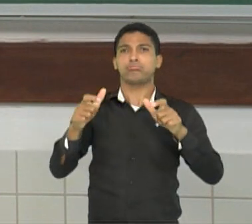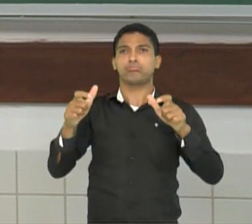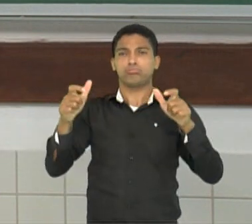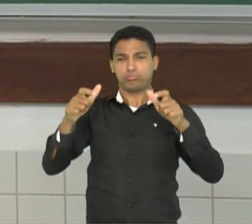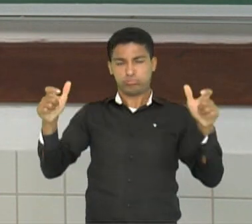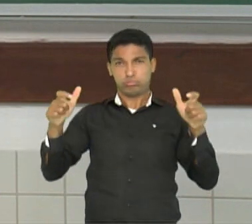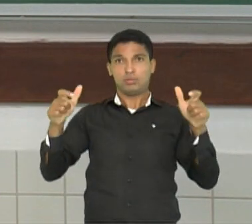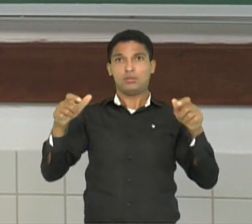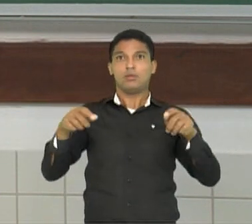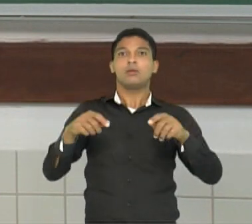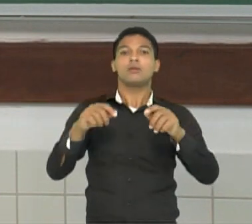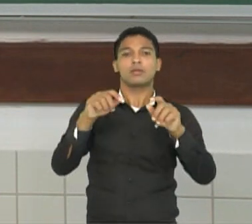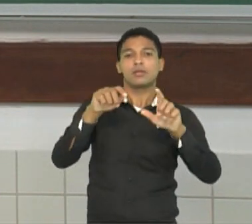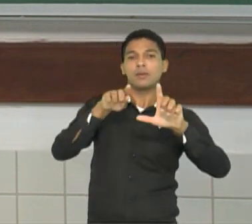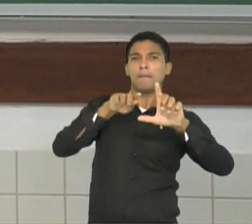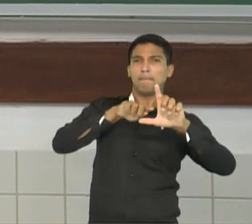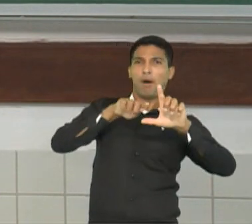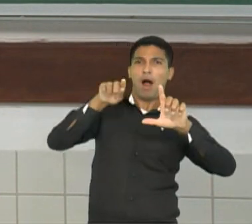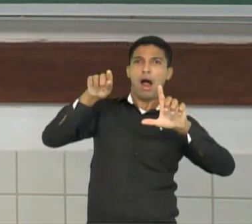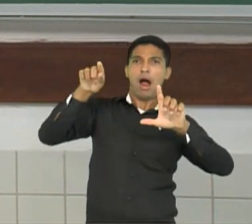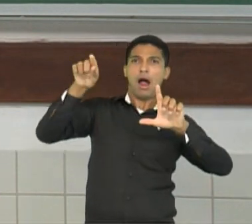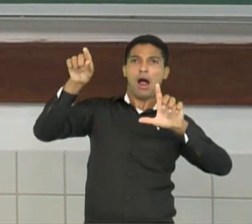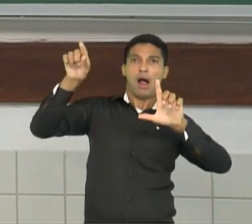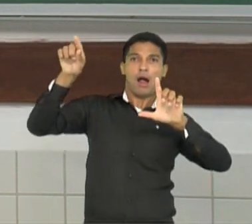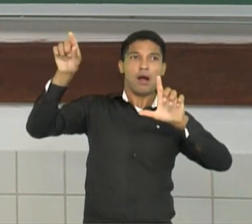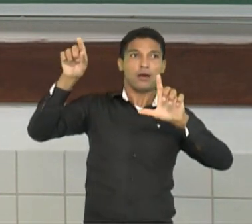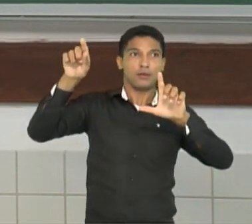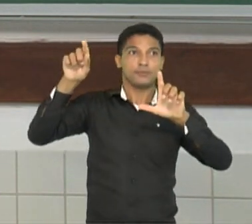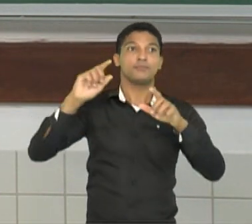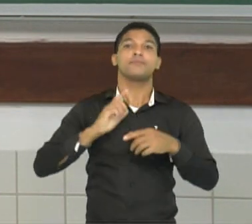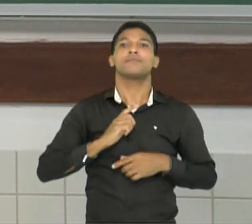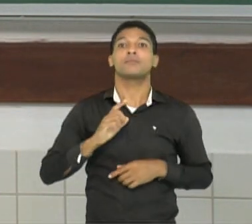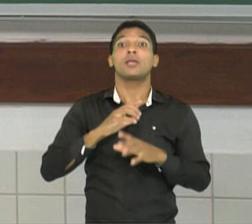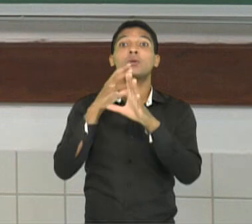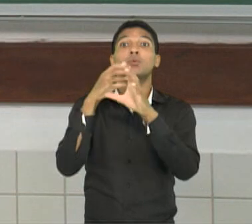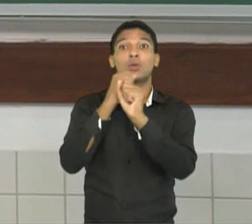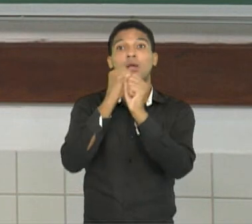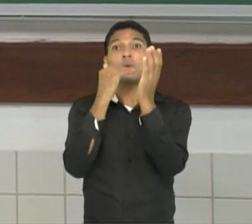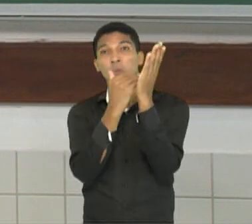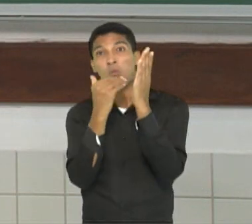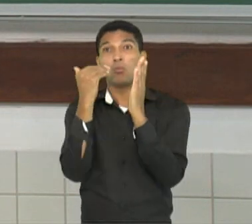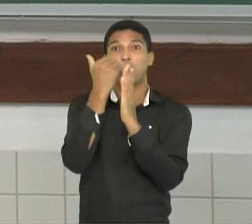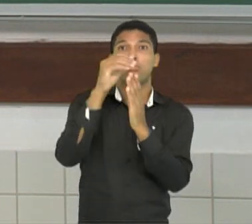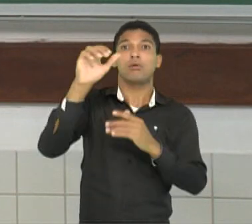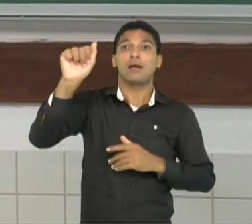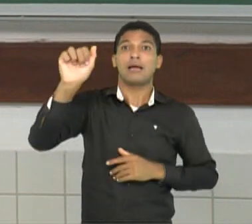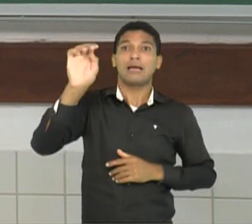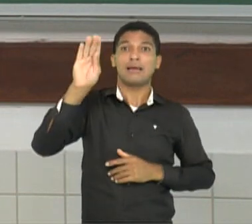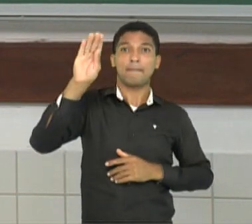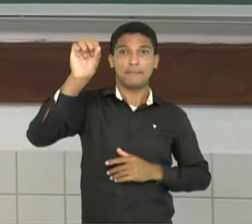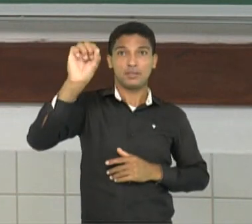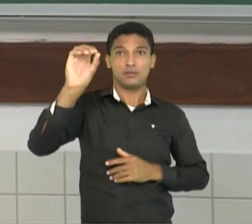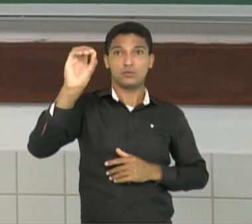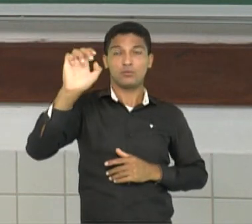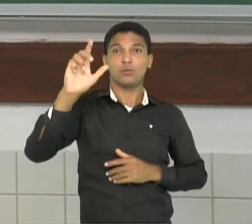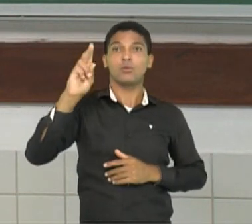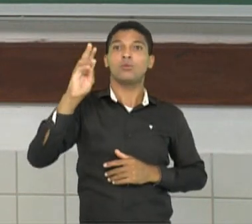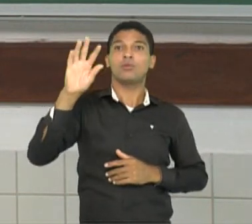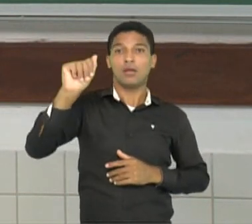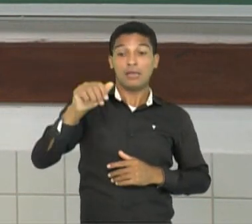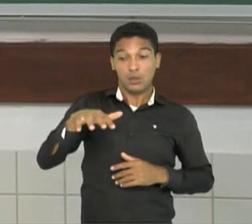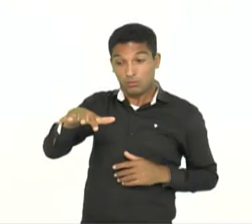tenho um total de população, que a gente chama lá de população absoluta, o número total de pessoas daquele